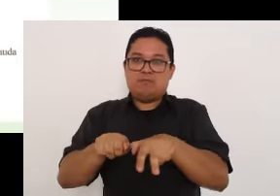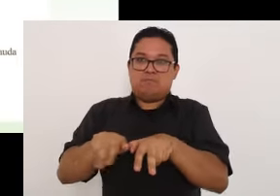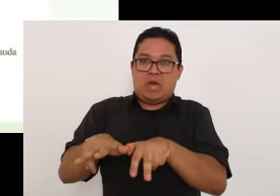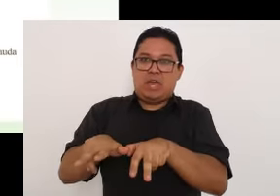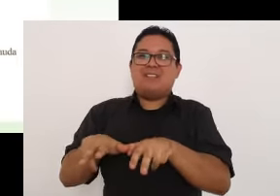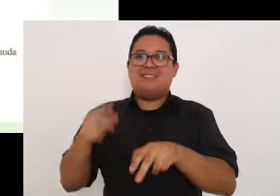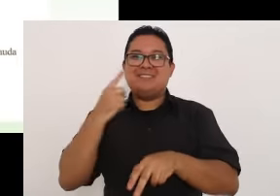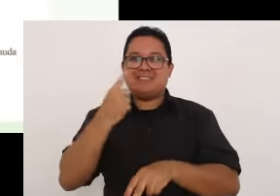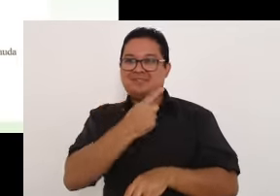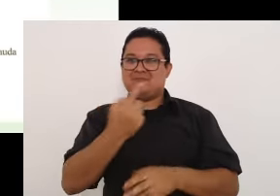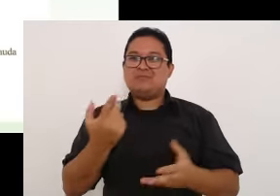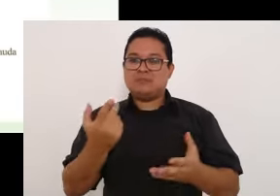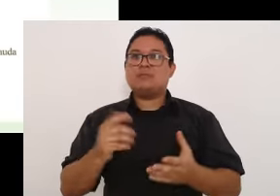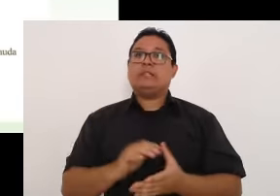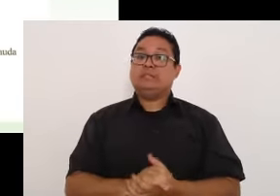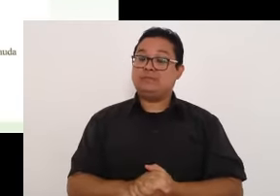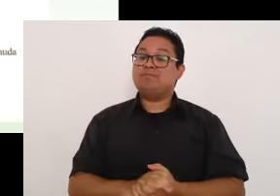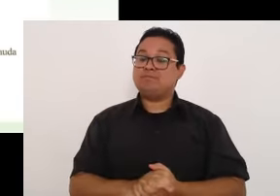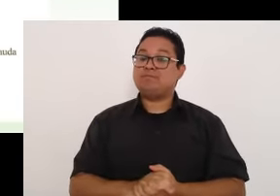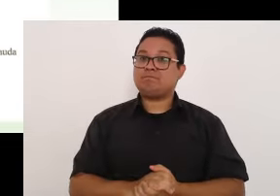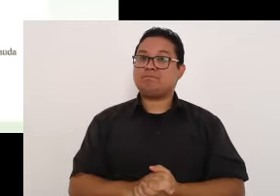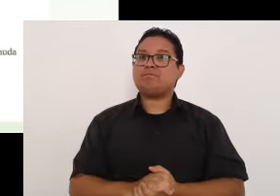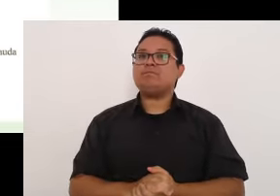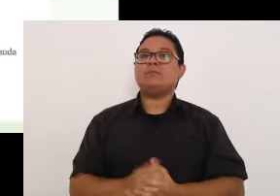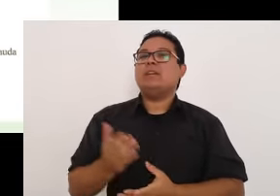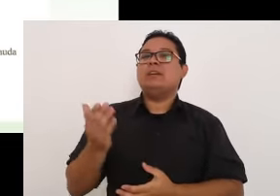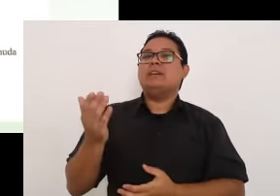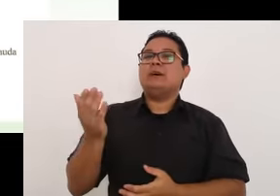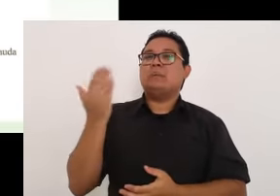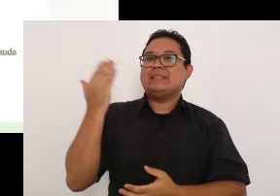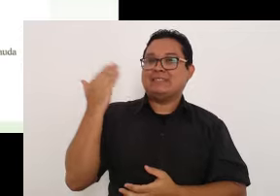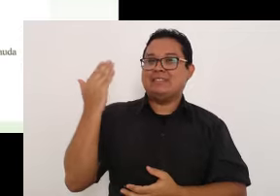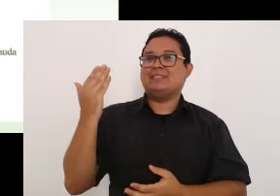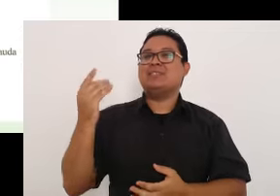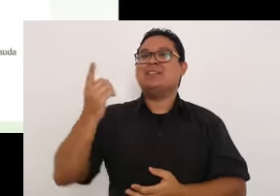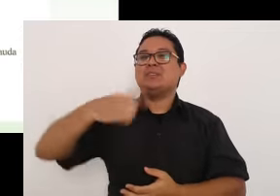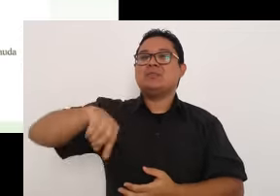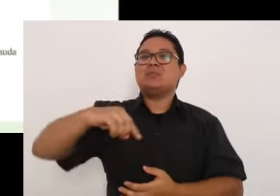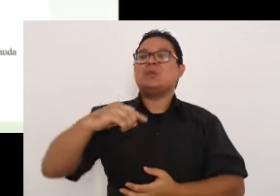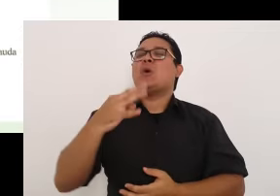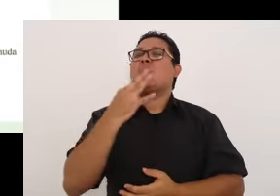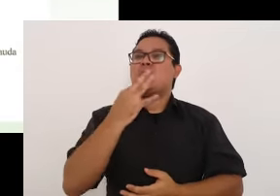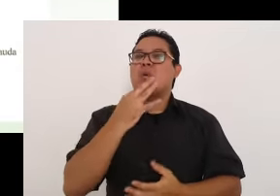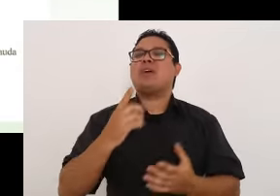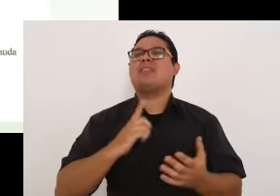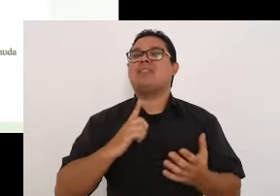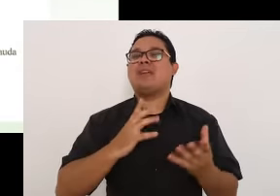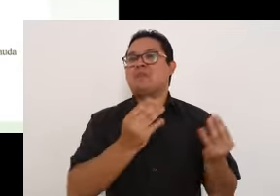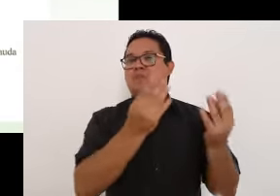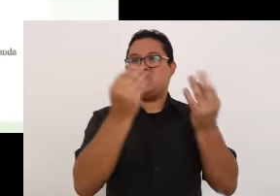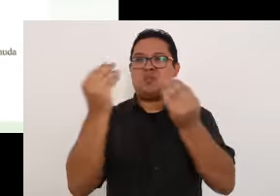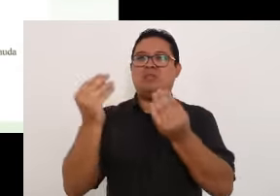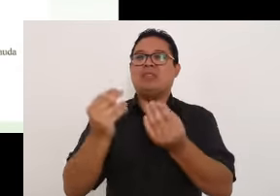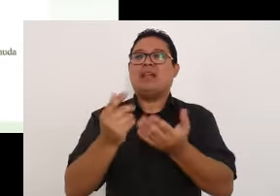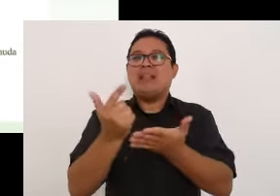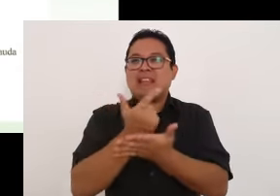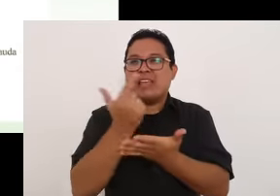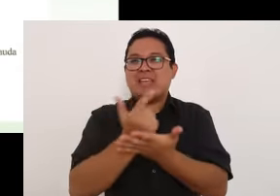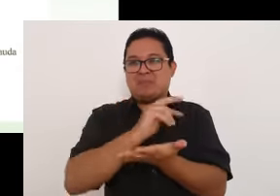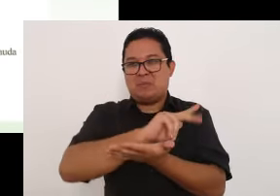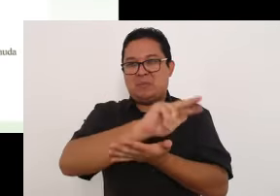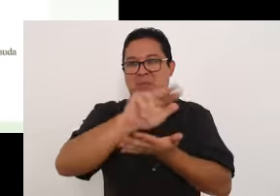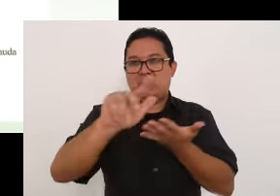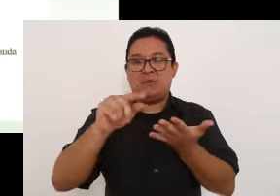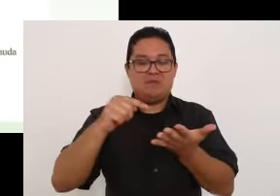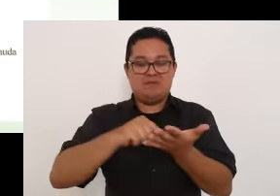complexos. Normalmente, quando a gente representa um vírus, antes do corona, essa era a imagem mais clássica que a gente tinha.